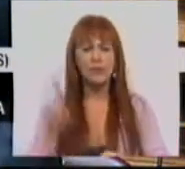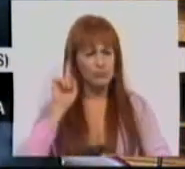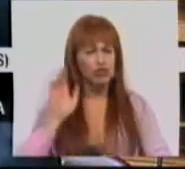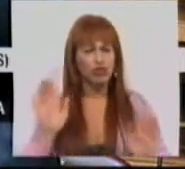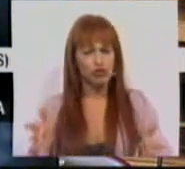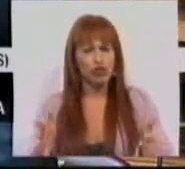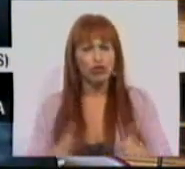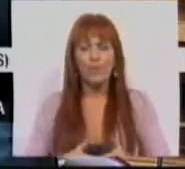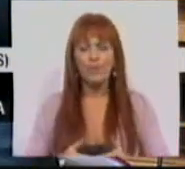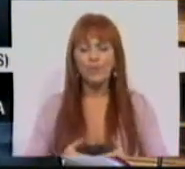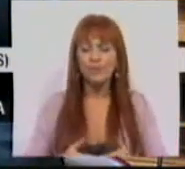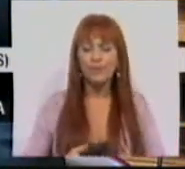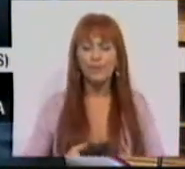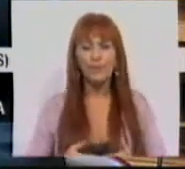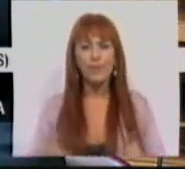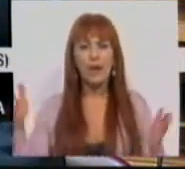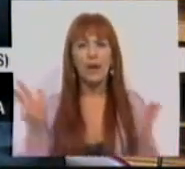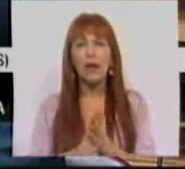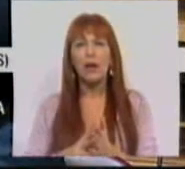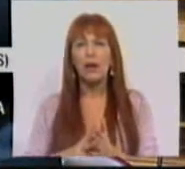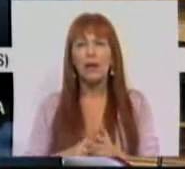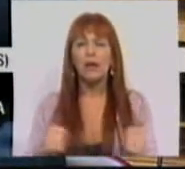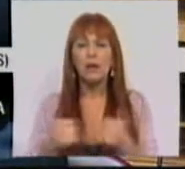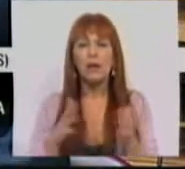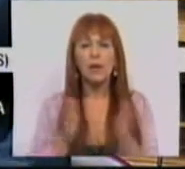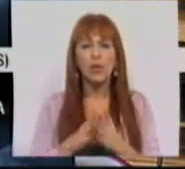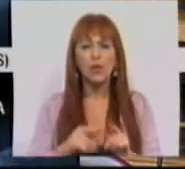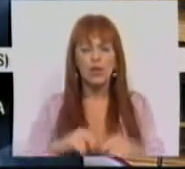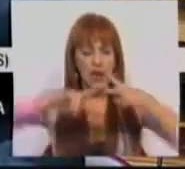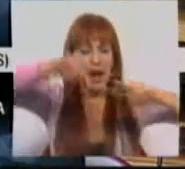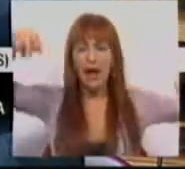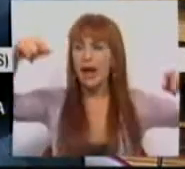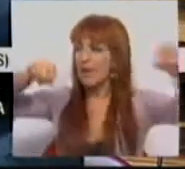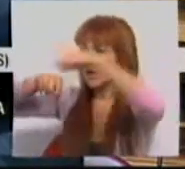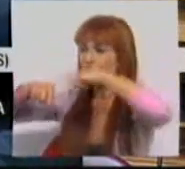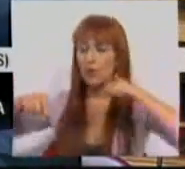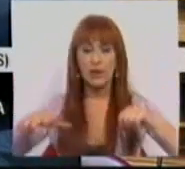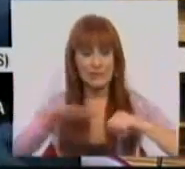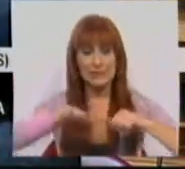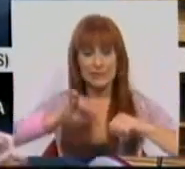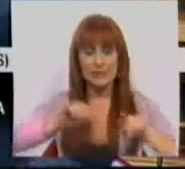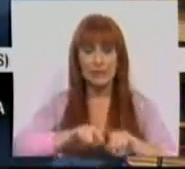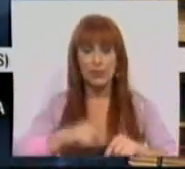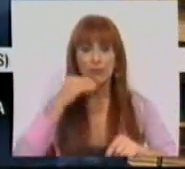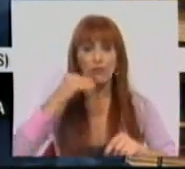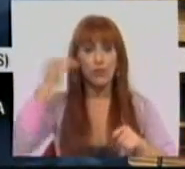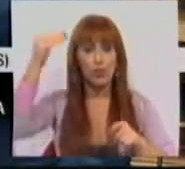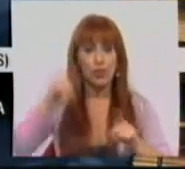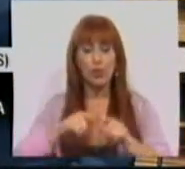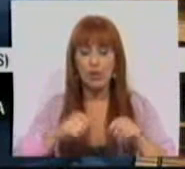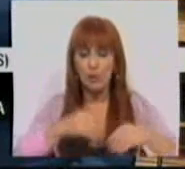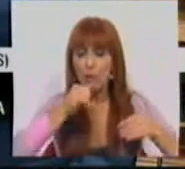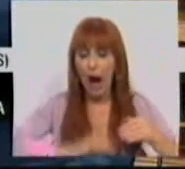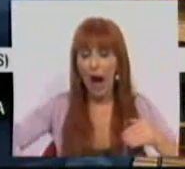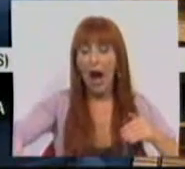mereceu, aliás, a aprovação de todas as câmaras que são bordejadas pelo futuro lençol